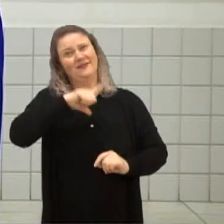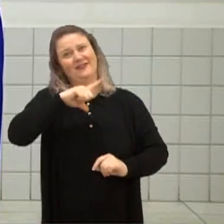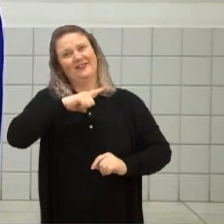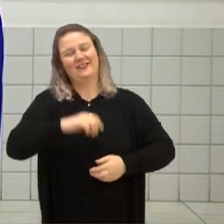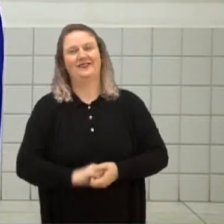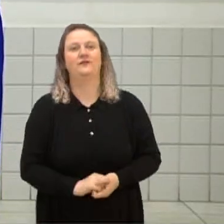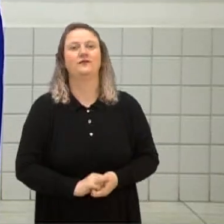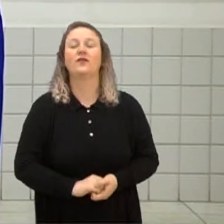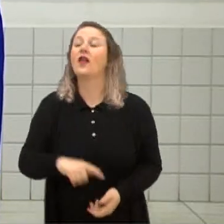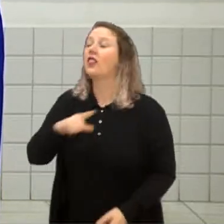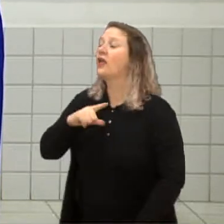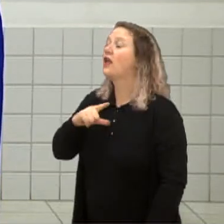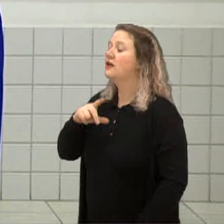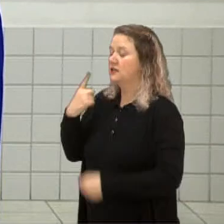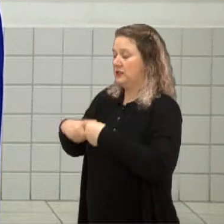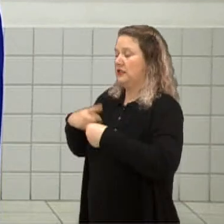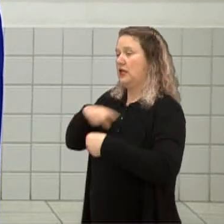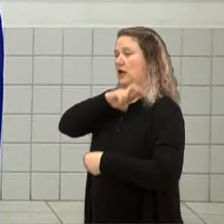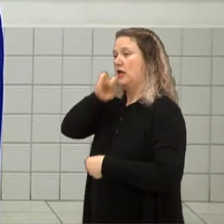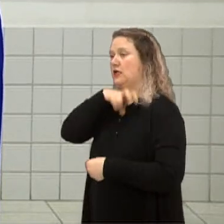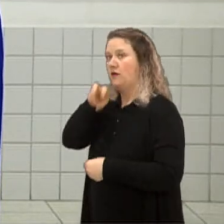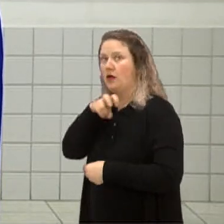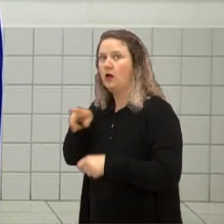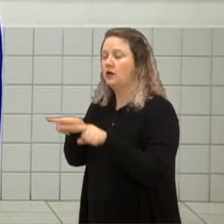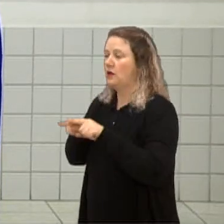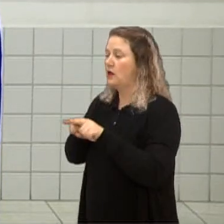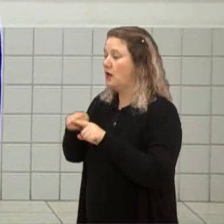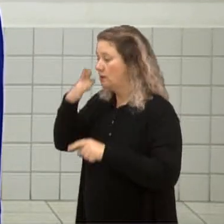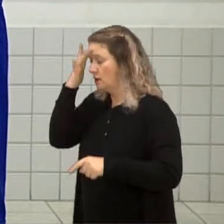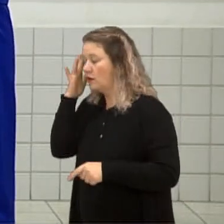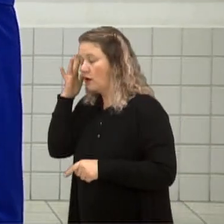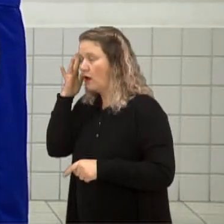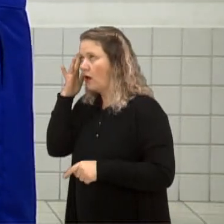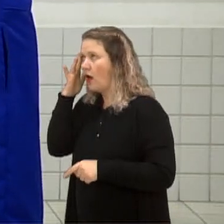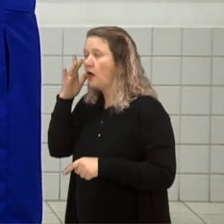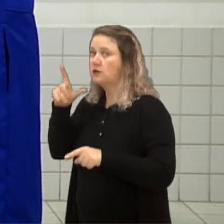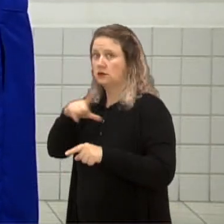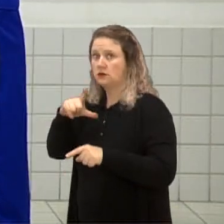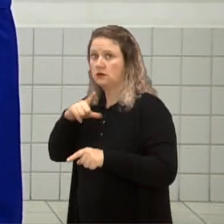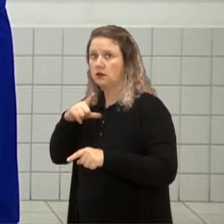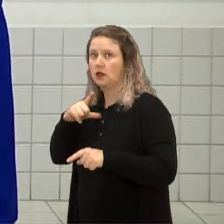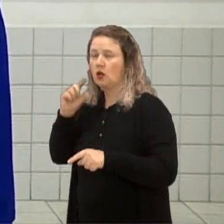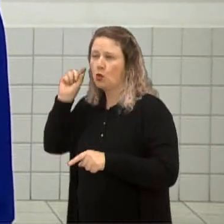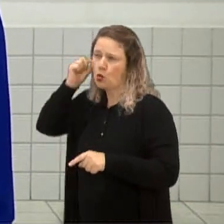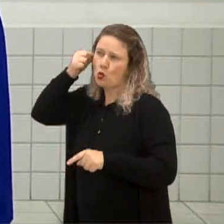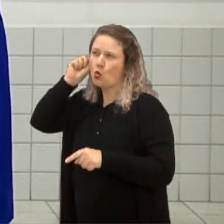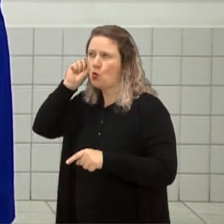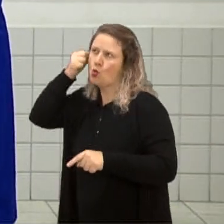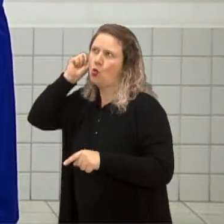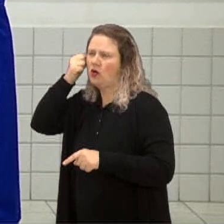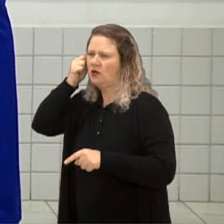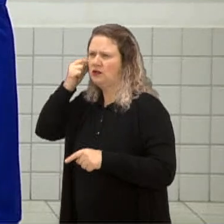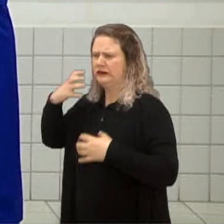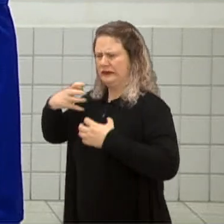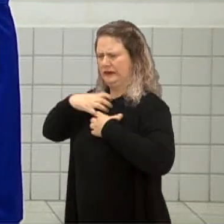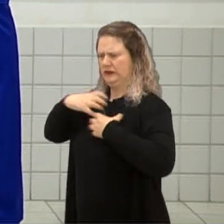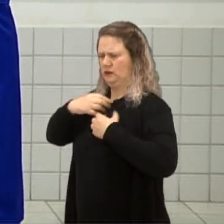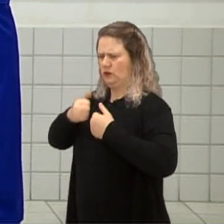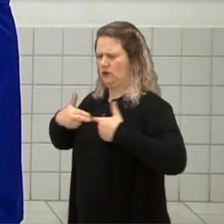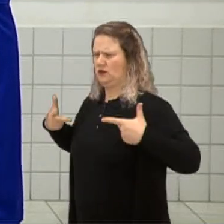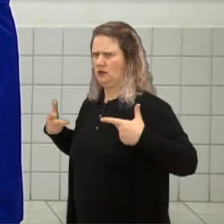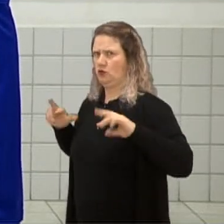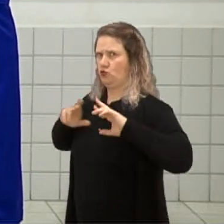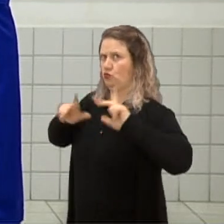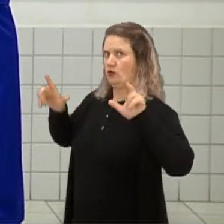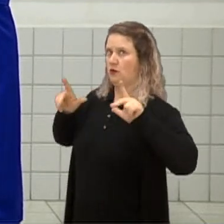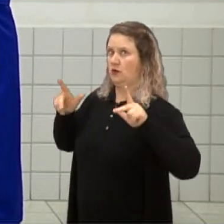de Cascavel, que ele queria saber por que as pessoas falam que quando a gente mexe no labirinto do ouvido, sentimos várias sensações diferentes. Isso não é